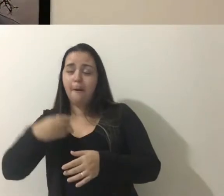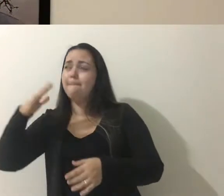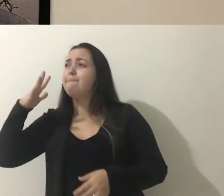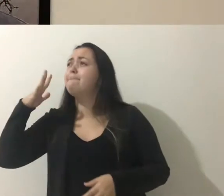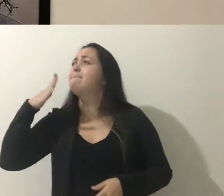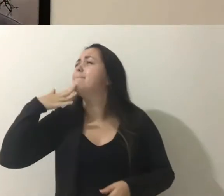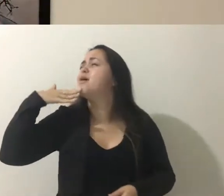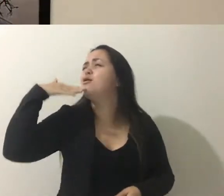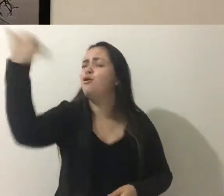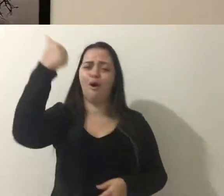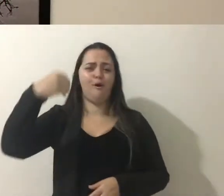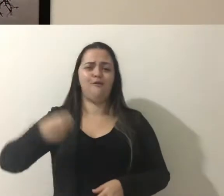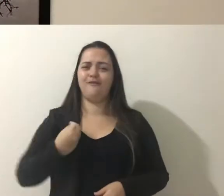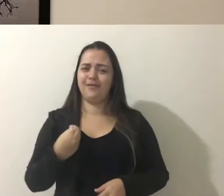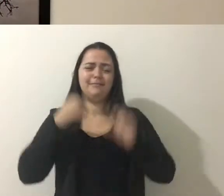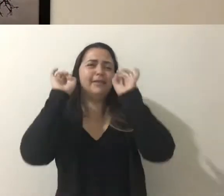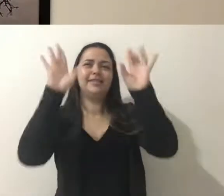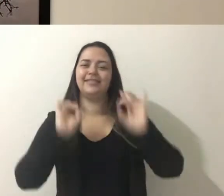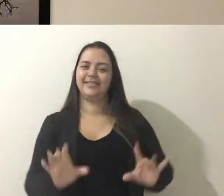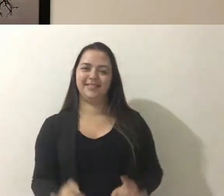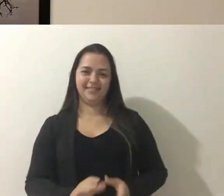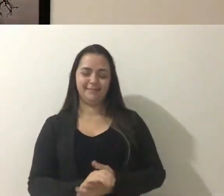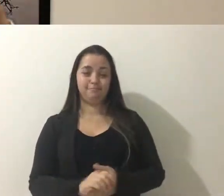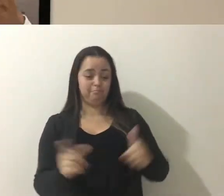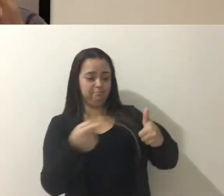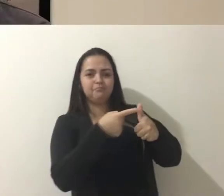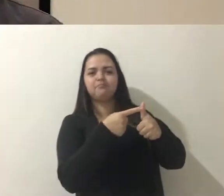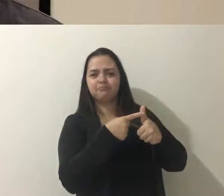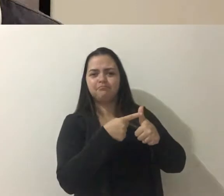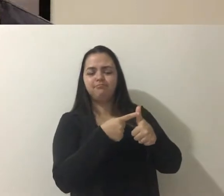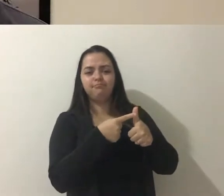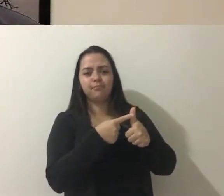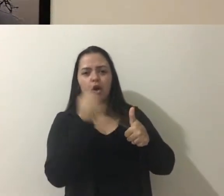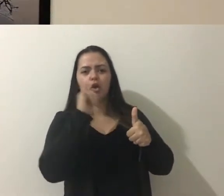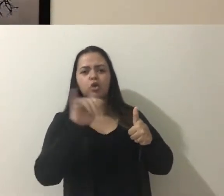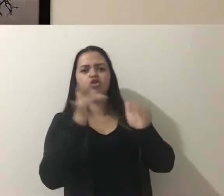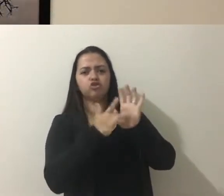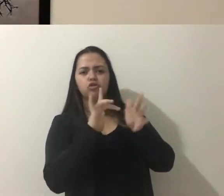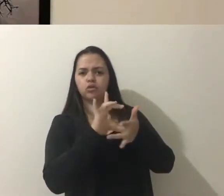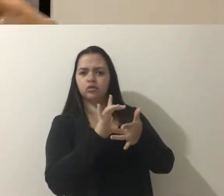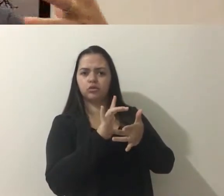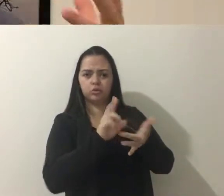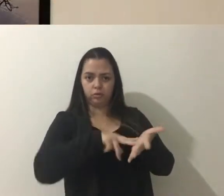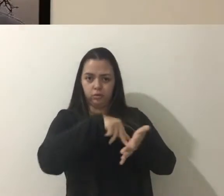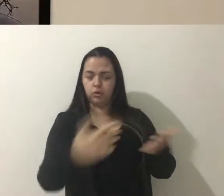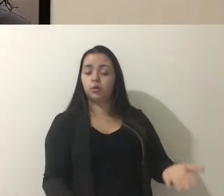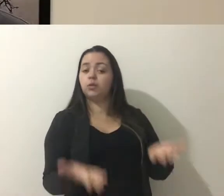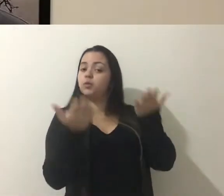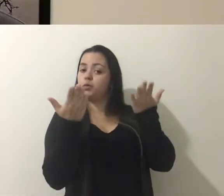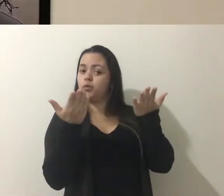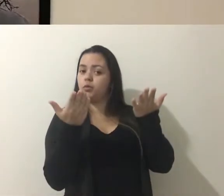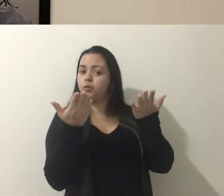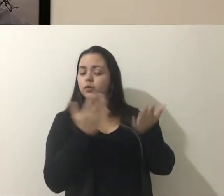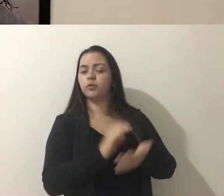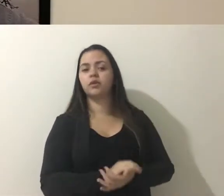mais especial, por algumas razões. Primeiro, essa notícia de que Jesus